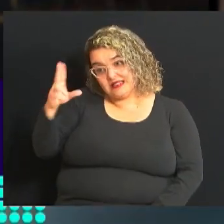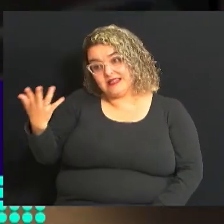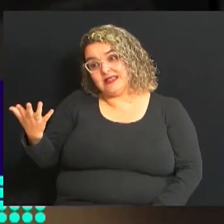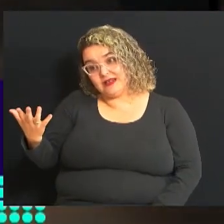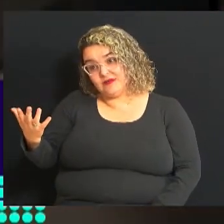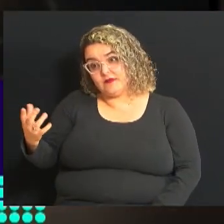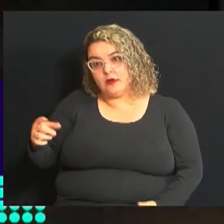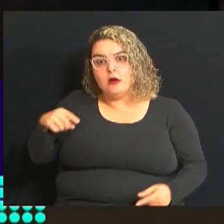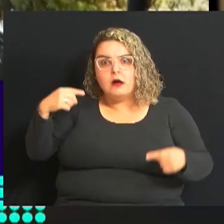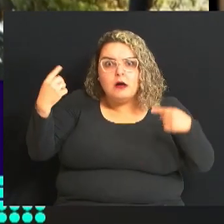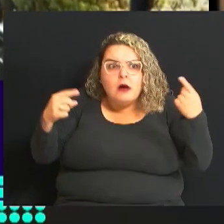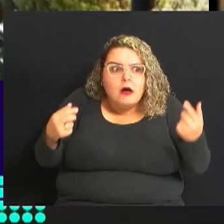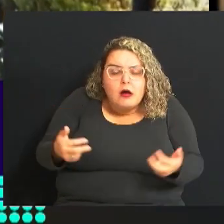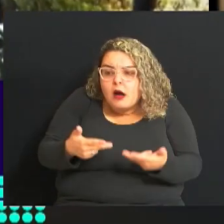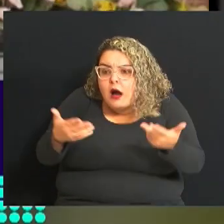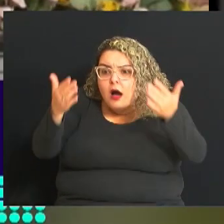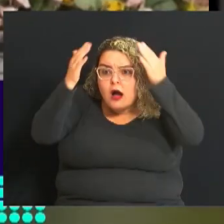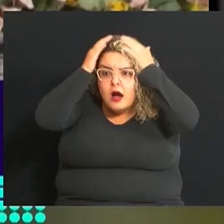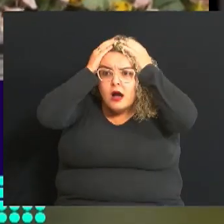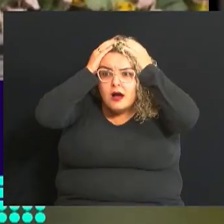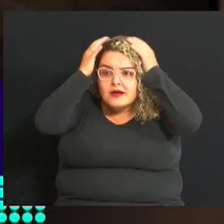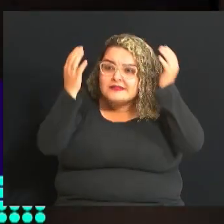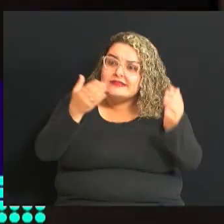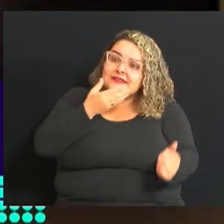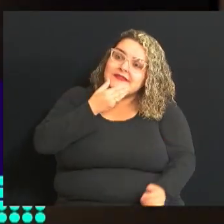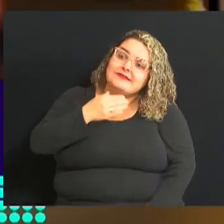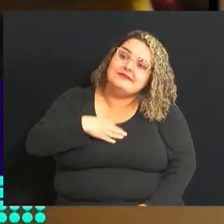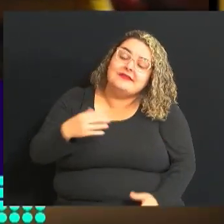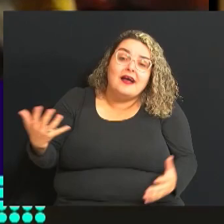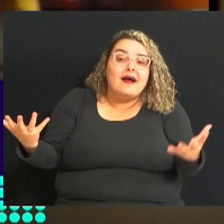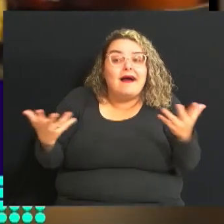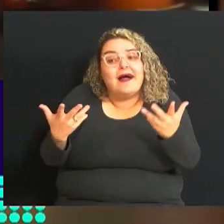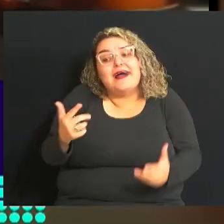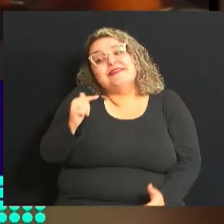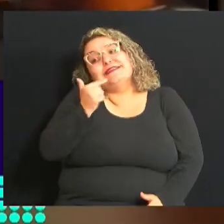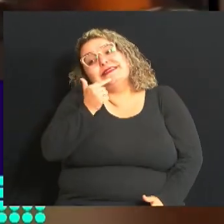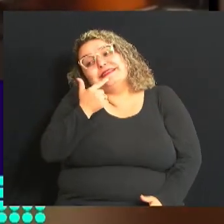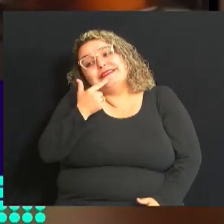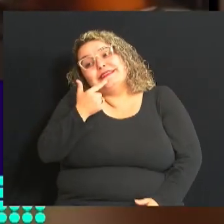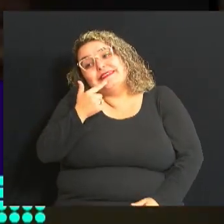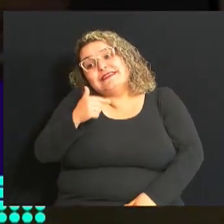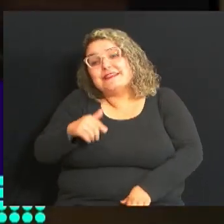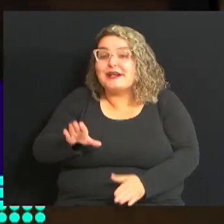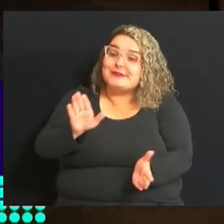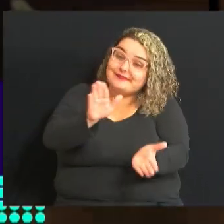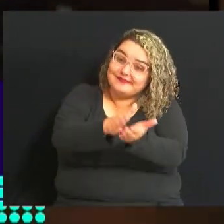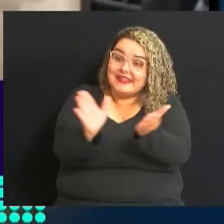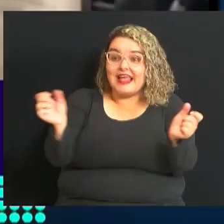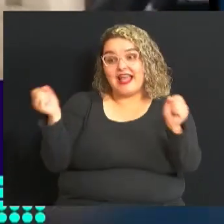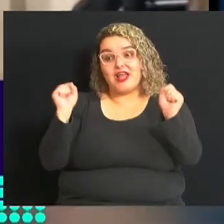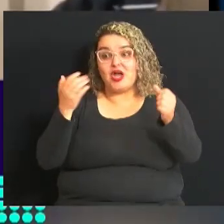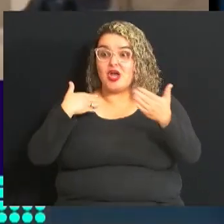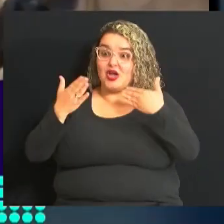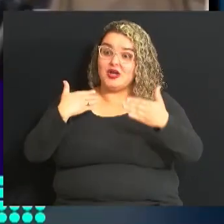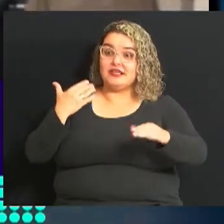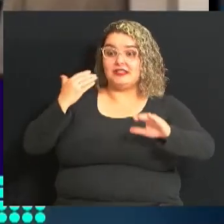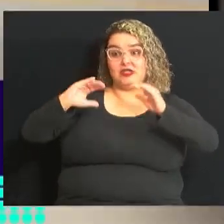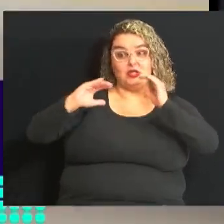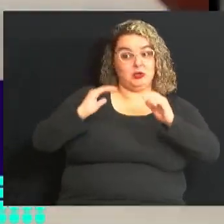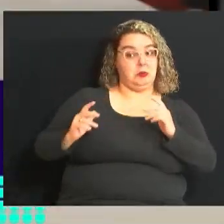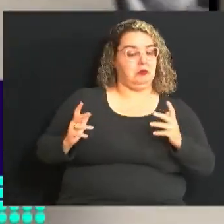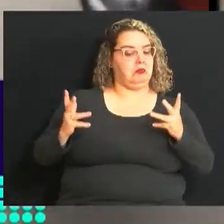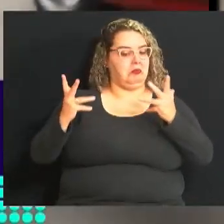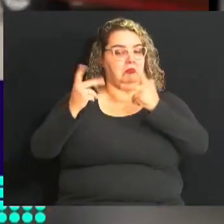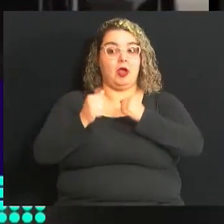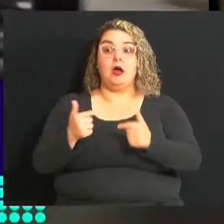com a novidade, seu filho está encantado com um simpático réptil que adora conversar e canta como ninguém. O